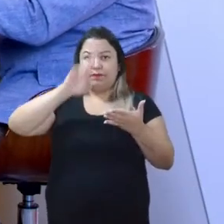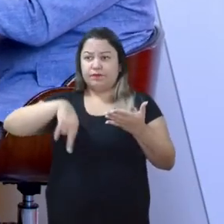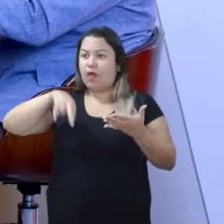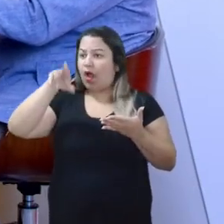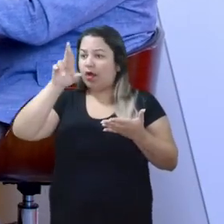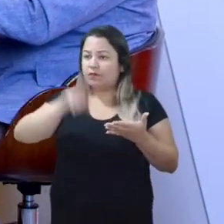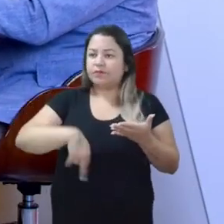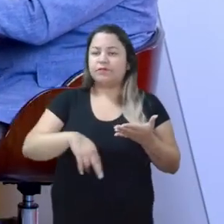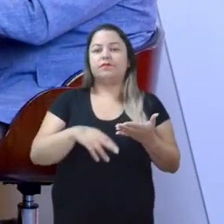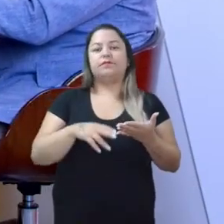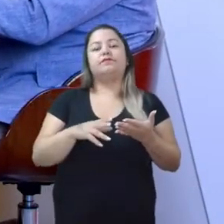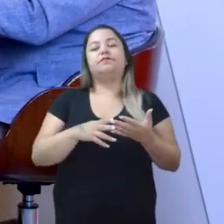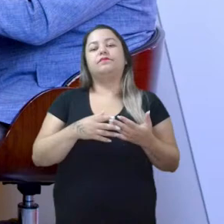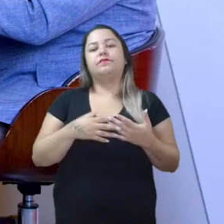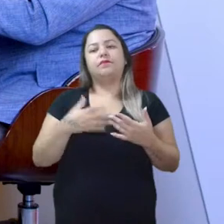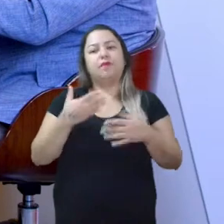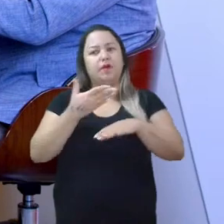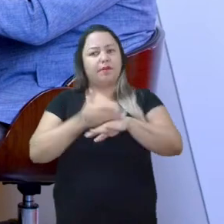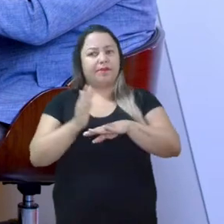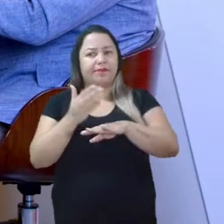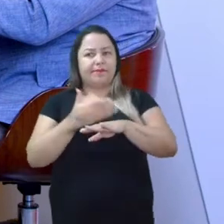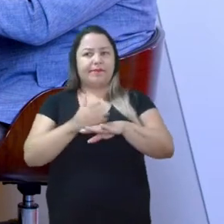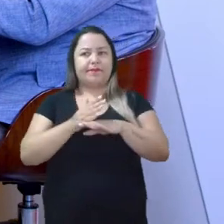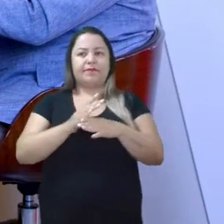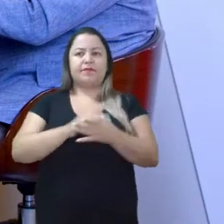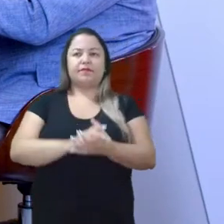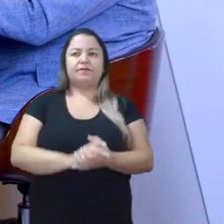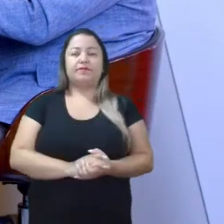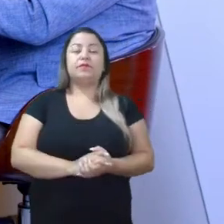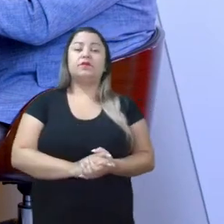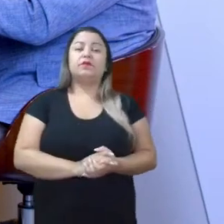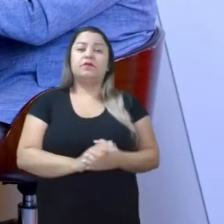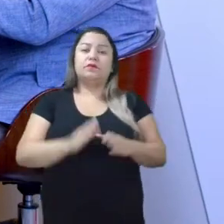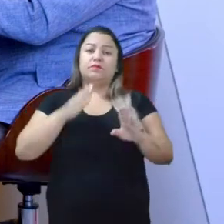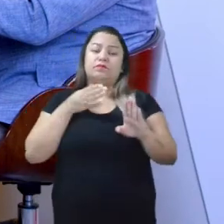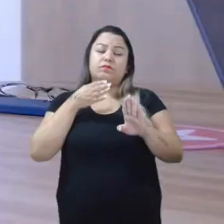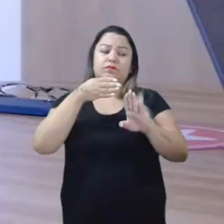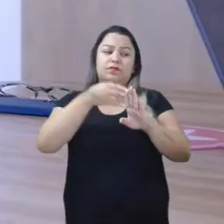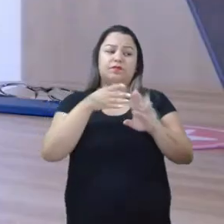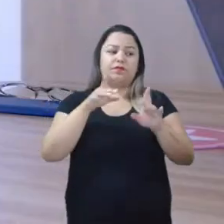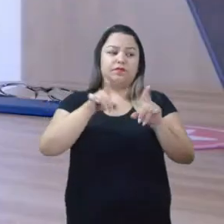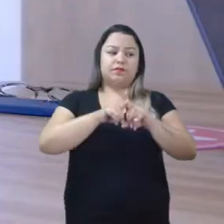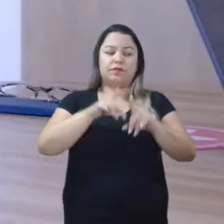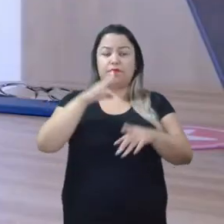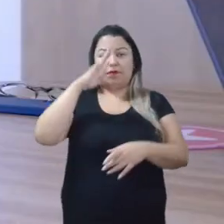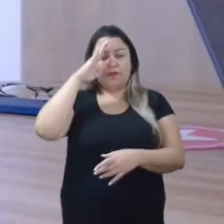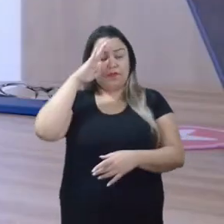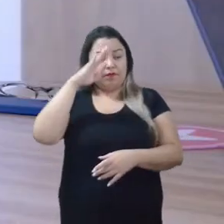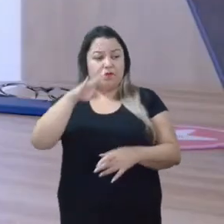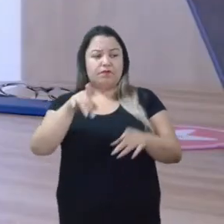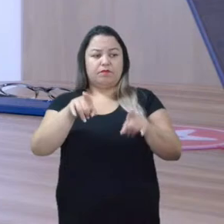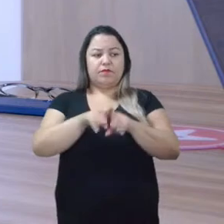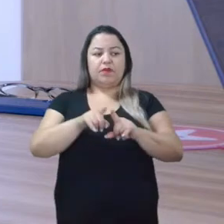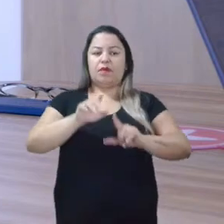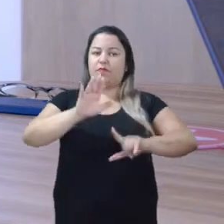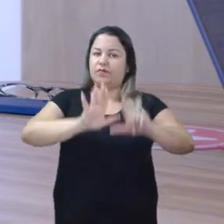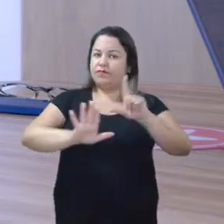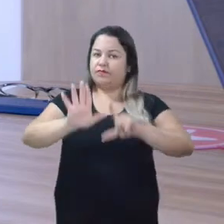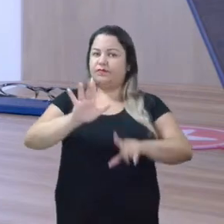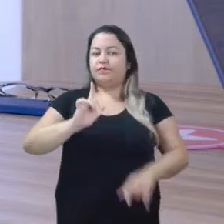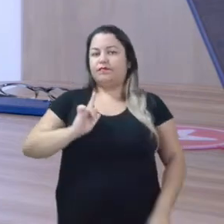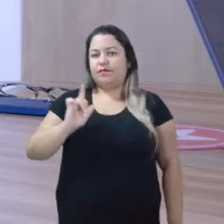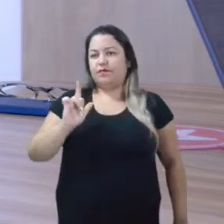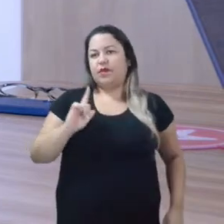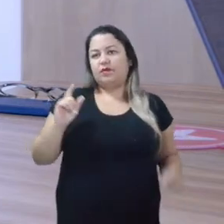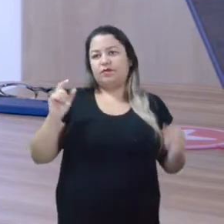menos isso na prática ou não? Aí você entra no ponto central que, a meu ver, é o principal argumento que as plataformas possuem, que é a dificuldade